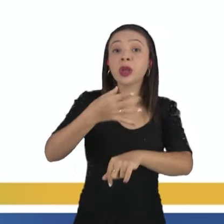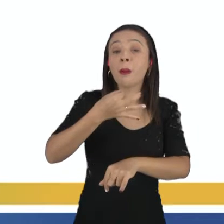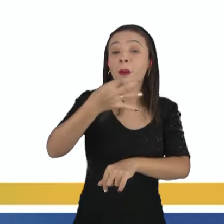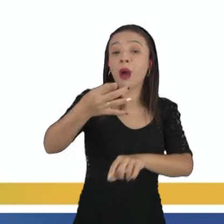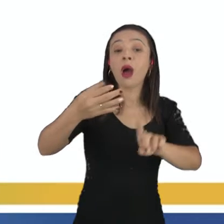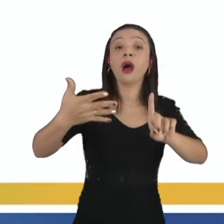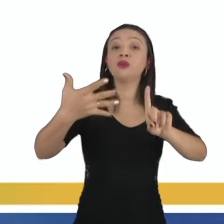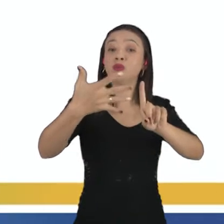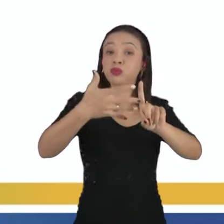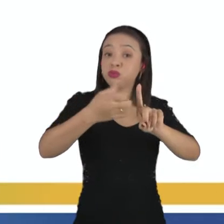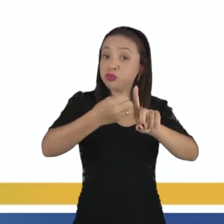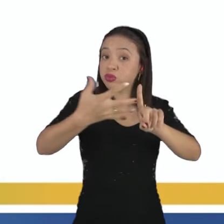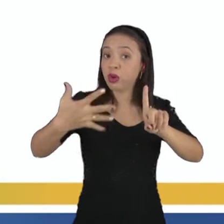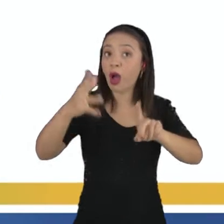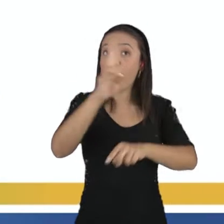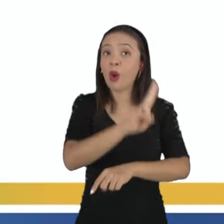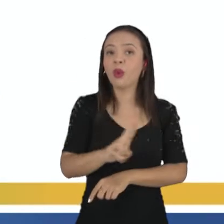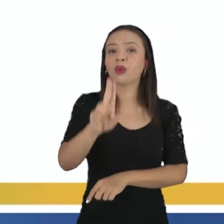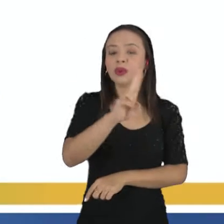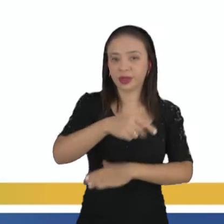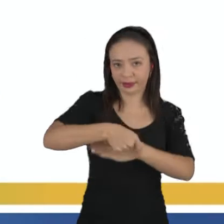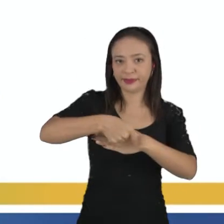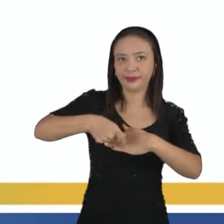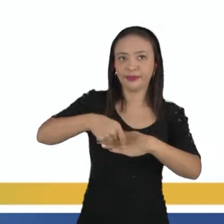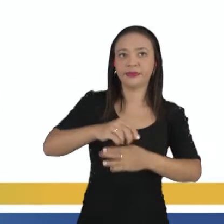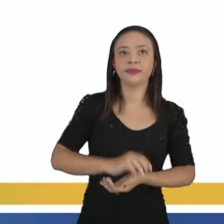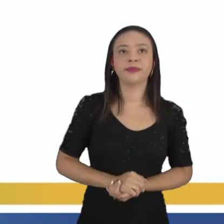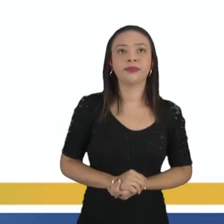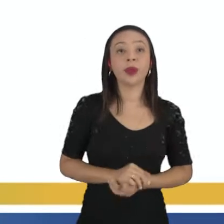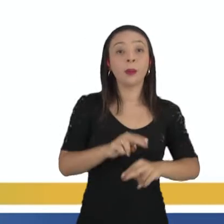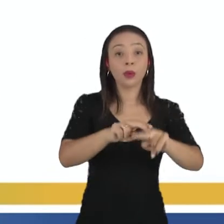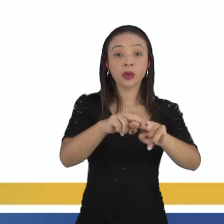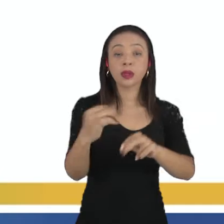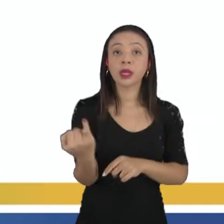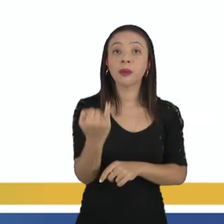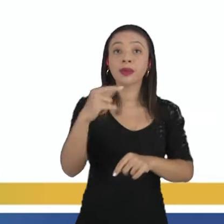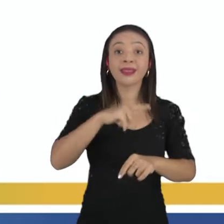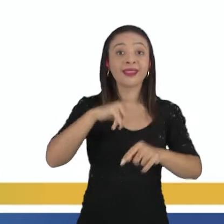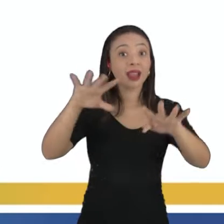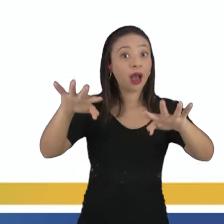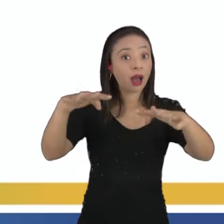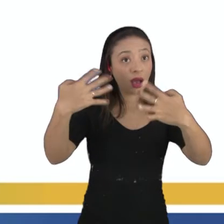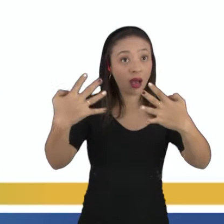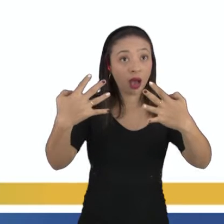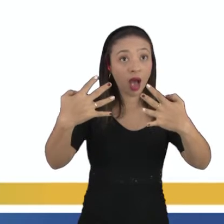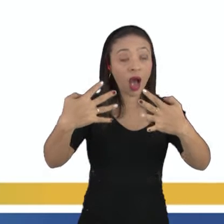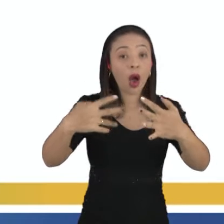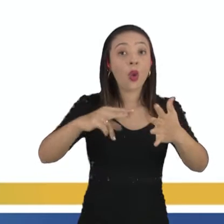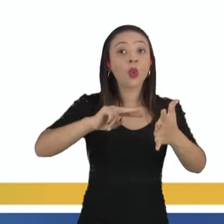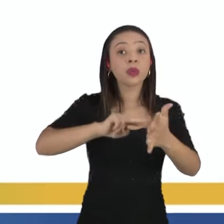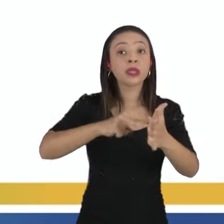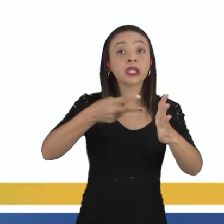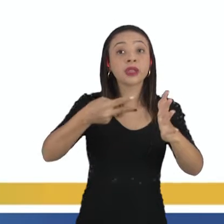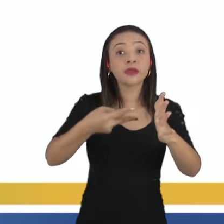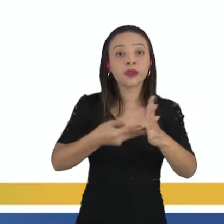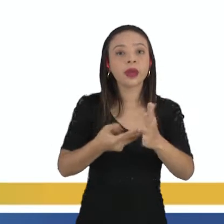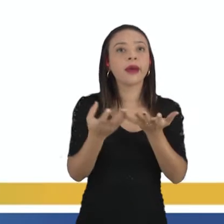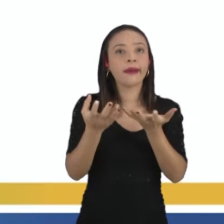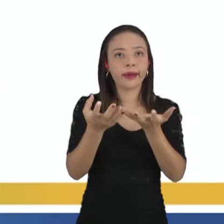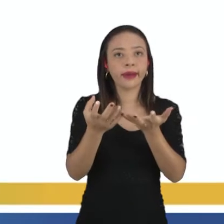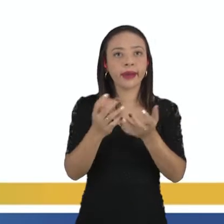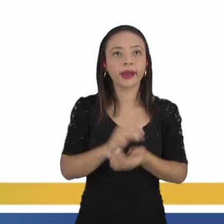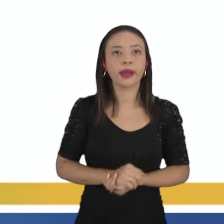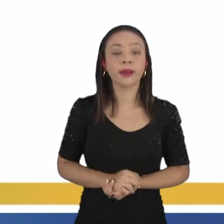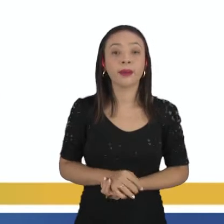argumentativa está sendo utilizada pelo autor. É necessário atentar-se ao sentido desejado para